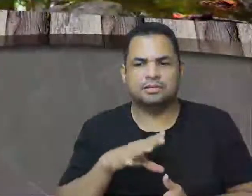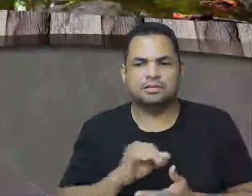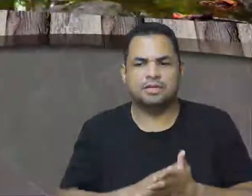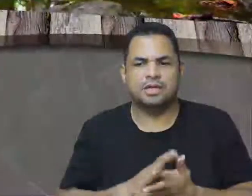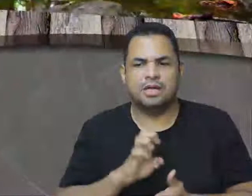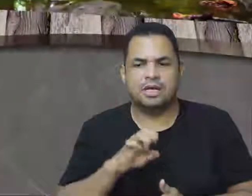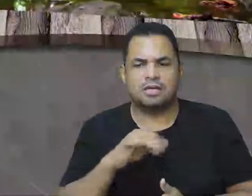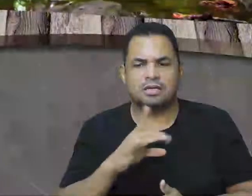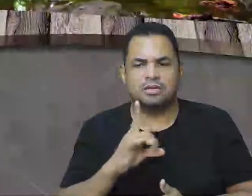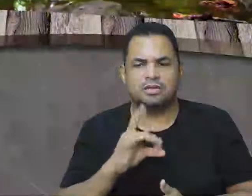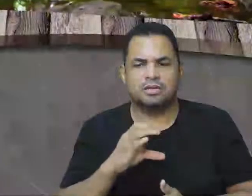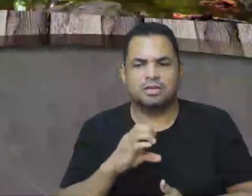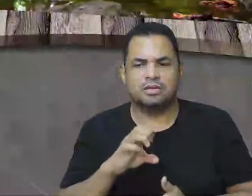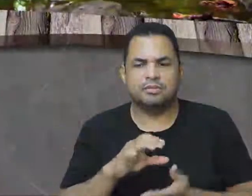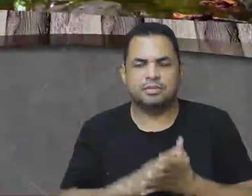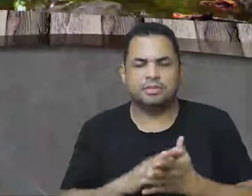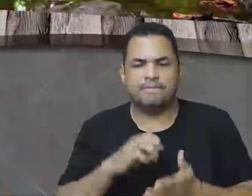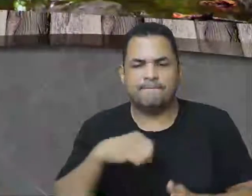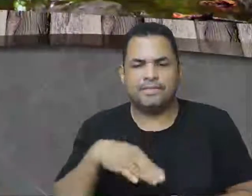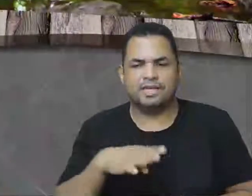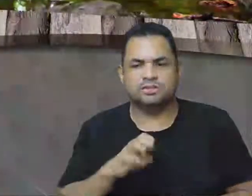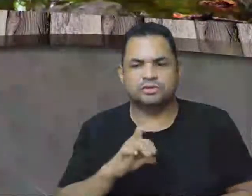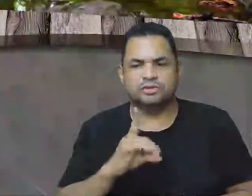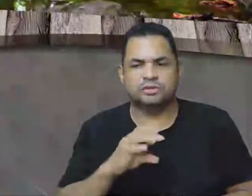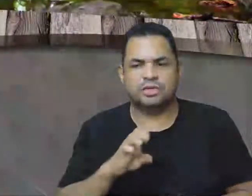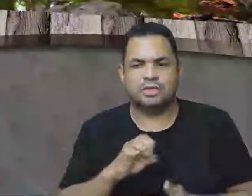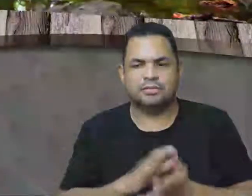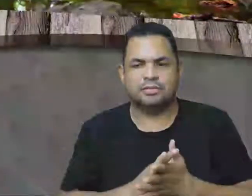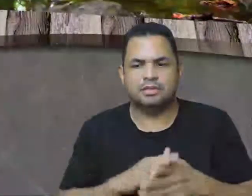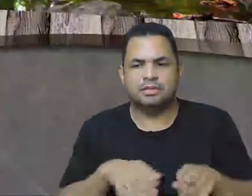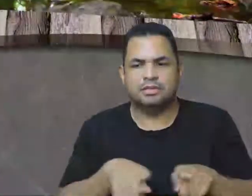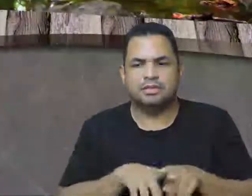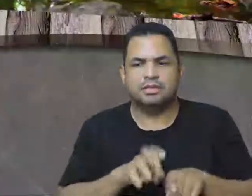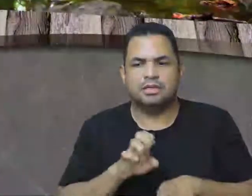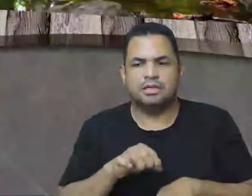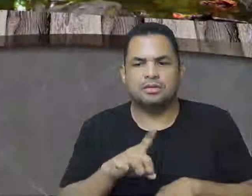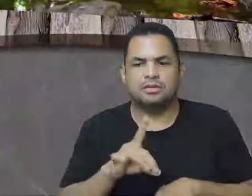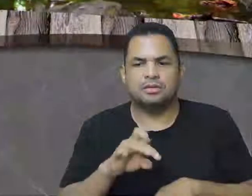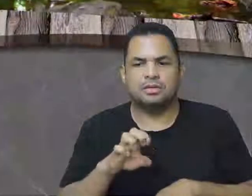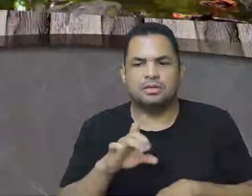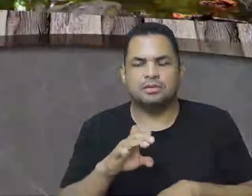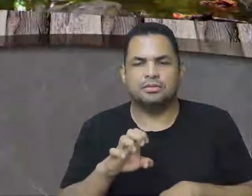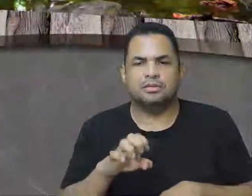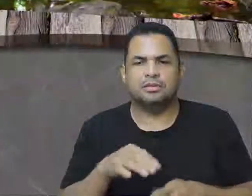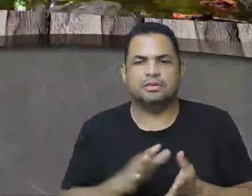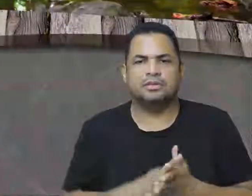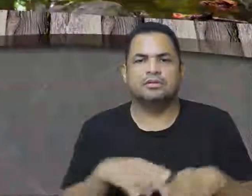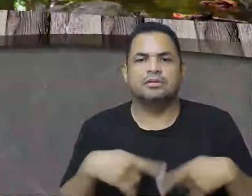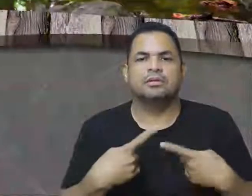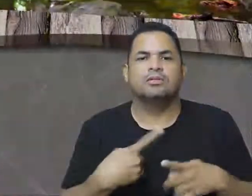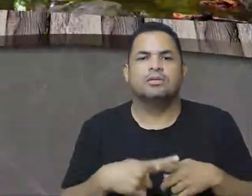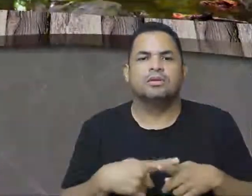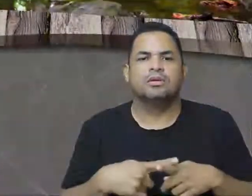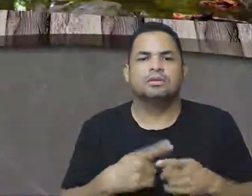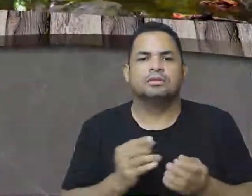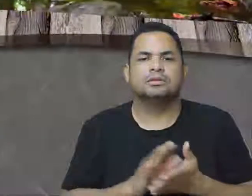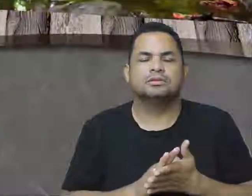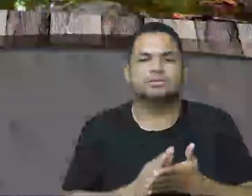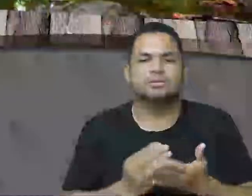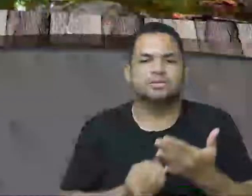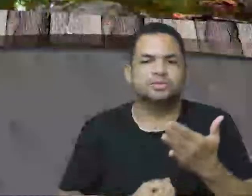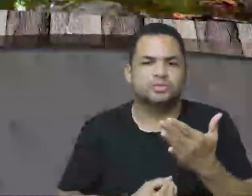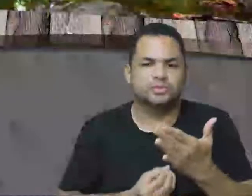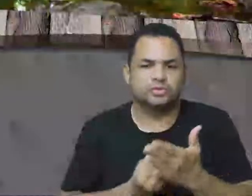ectoderme, mesoderme e endoderme, tá bom? Então, esses folhetos germinativos, por que germinativos? Porque deles